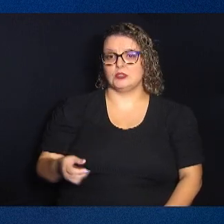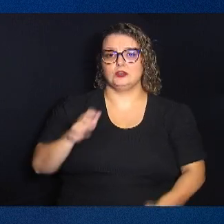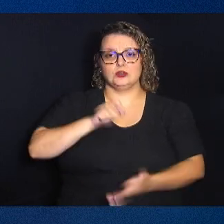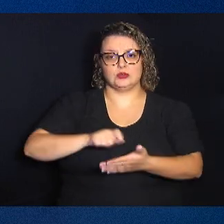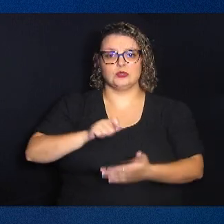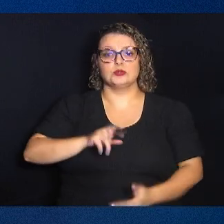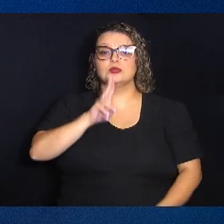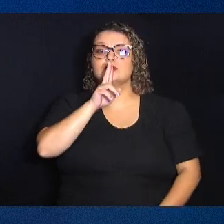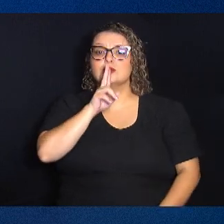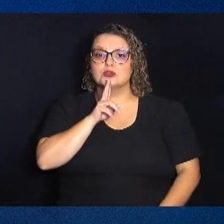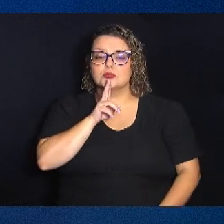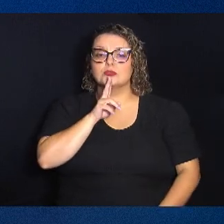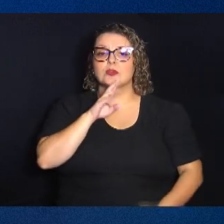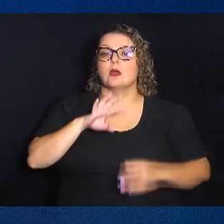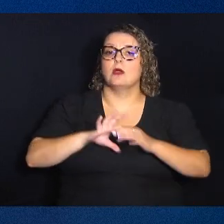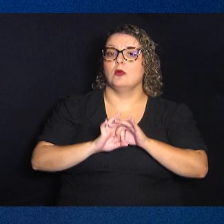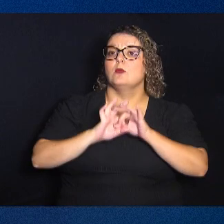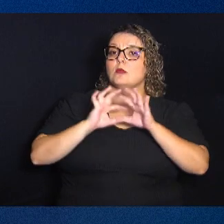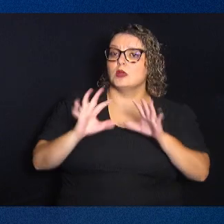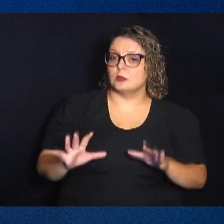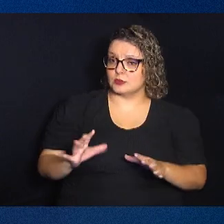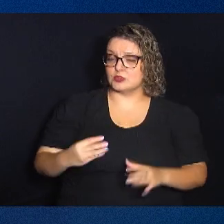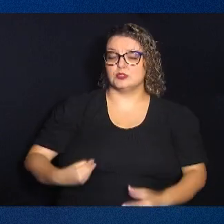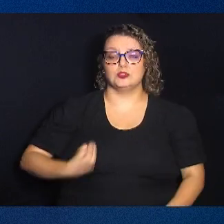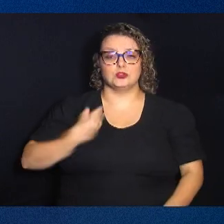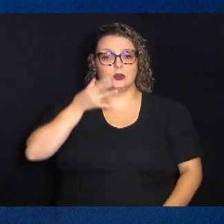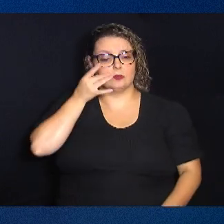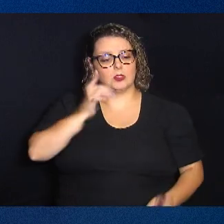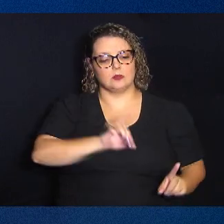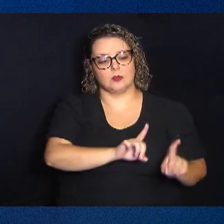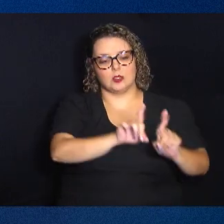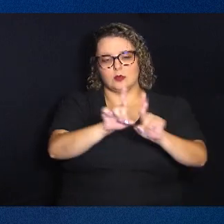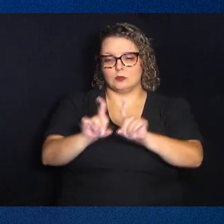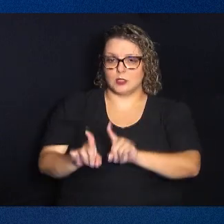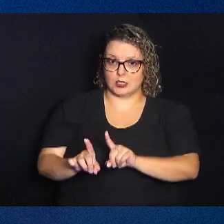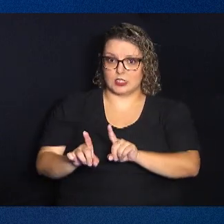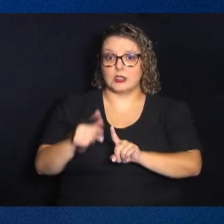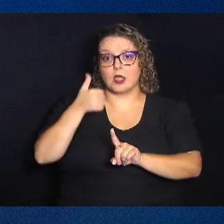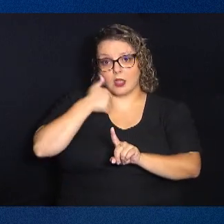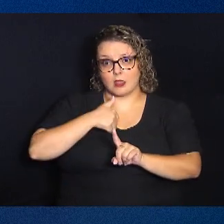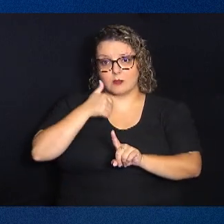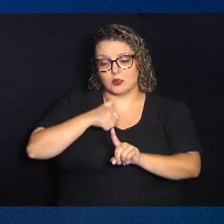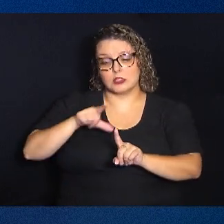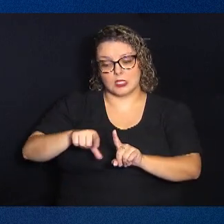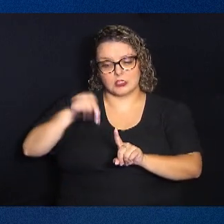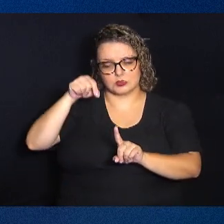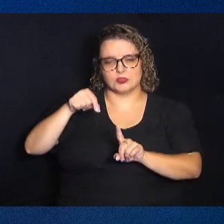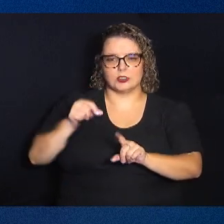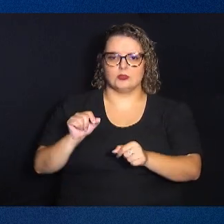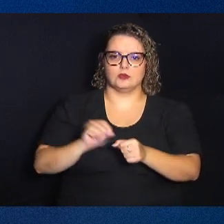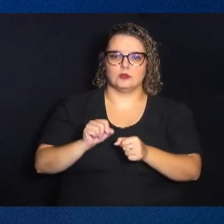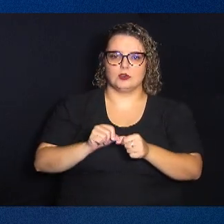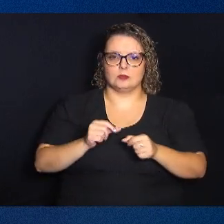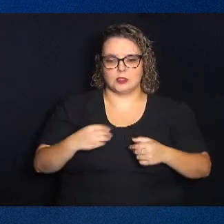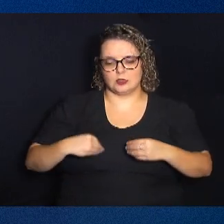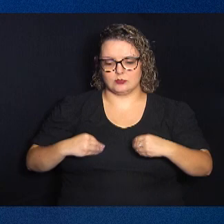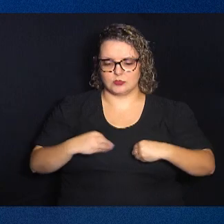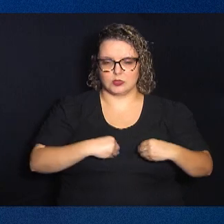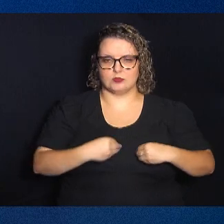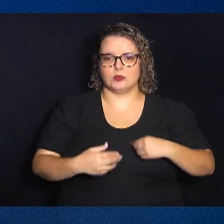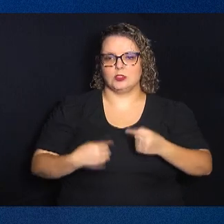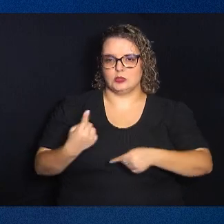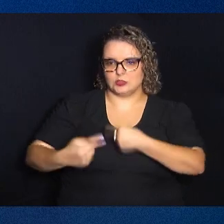autoria de Nelson osre permitindo a presença de um acompanhante de escolha da mulher durante a realização dos